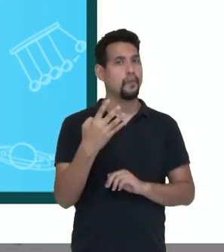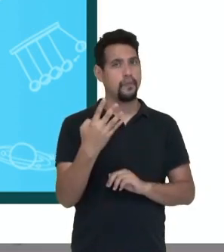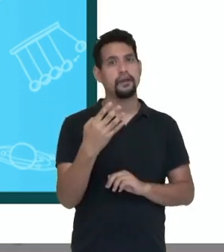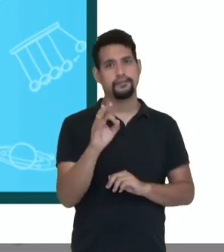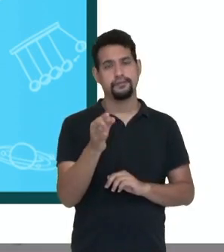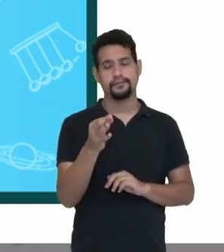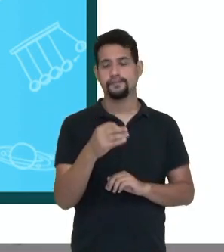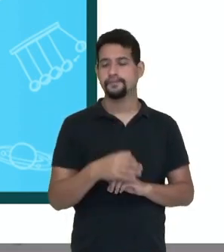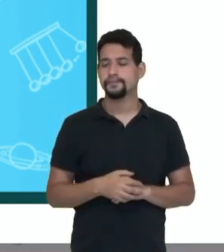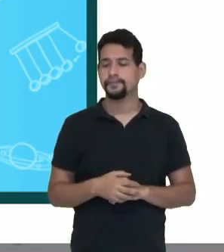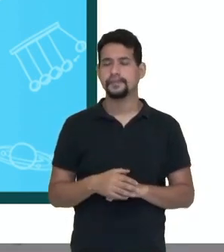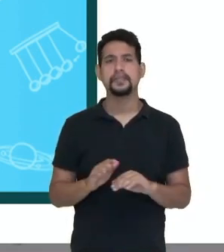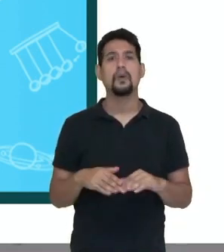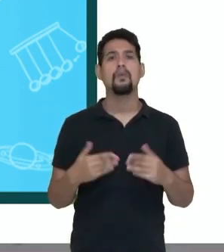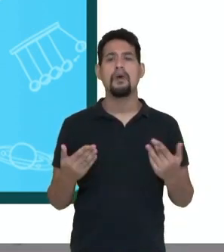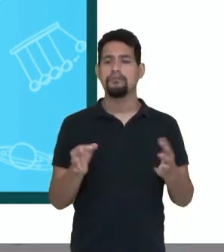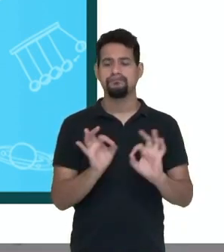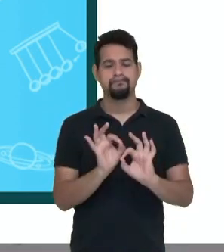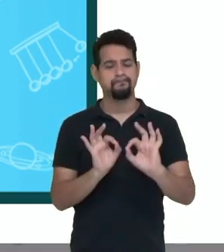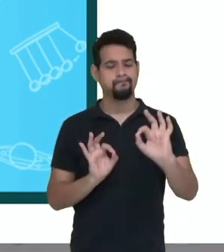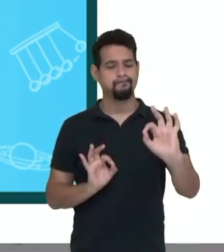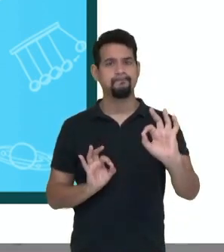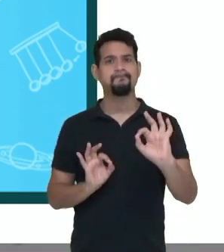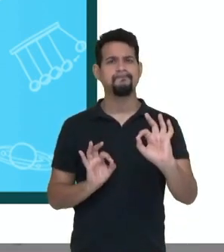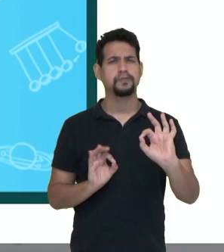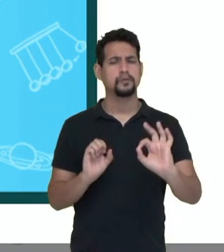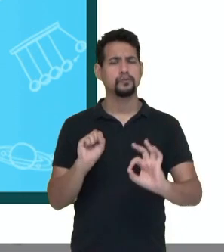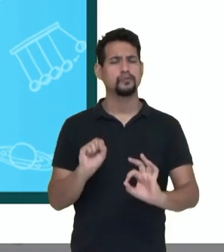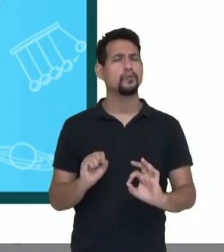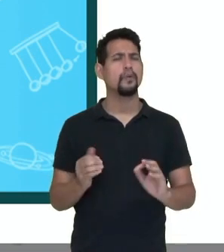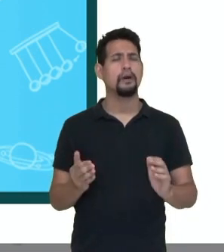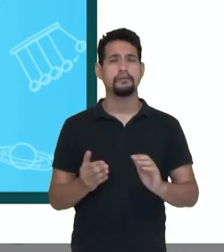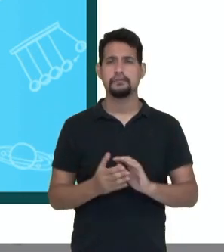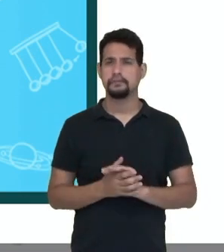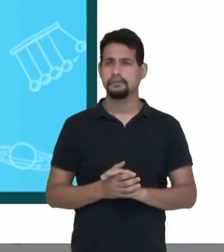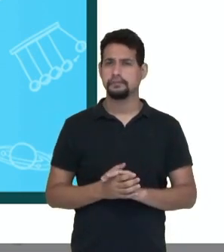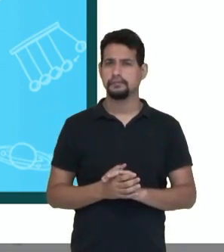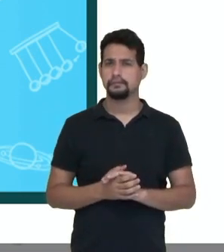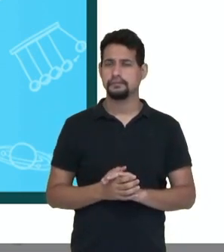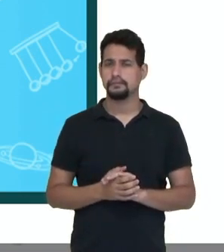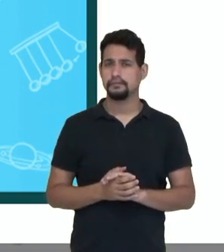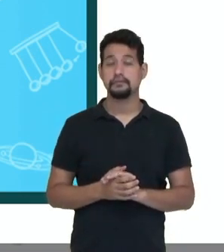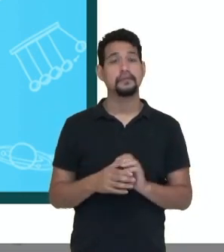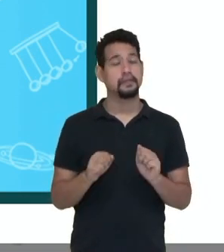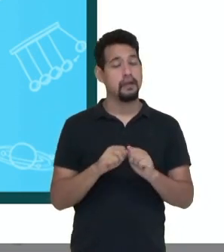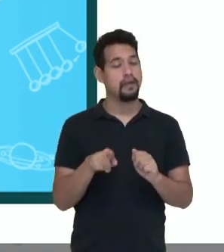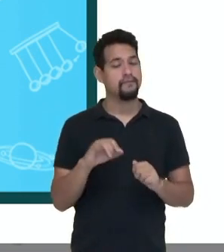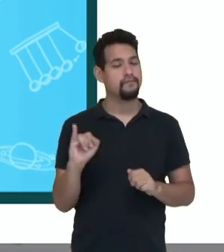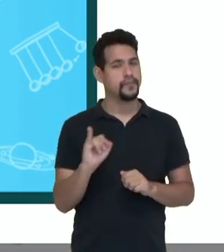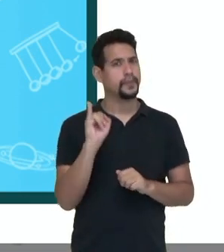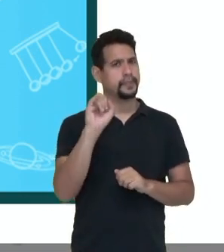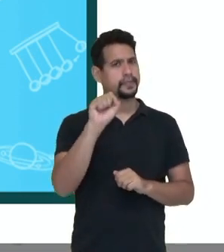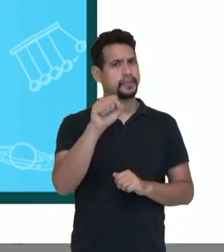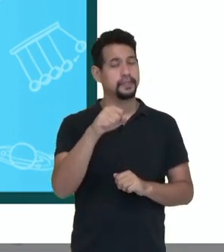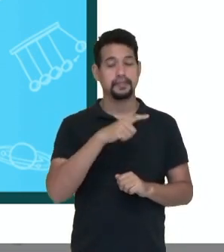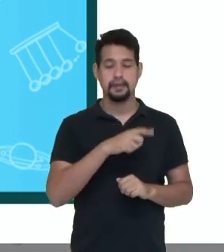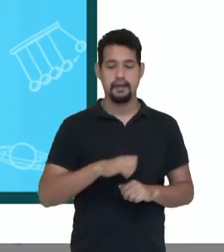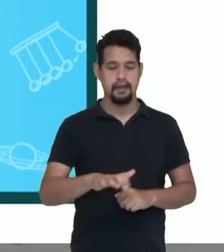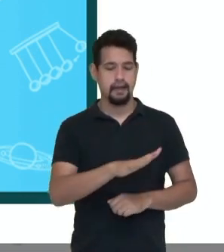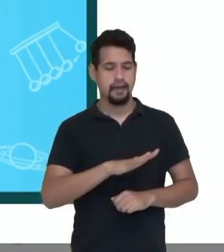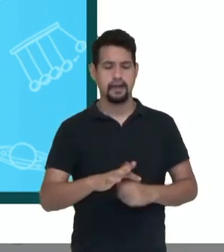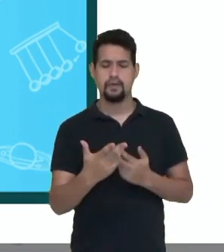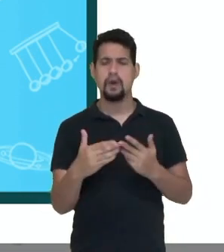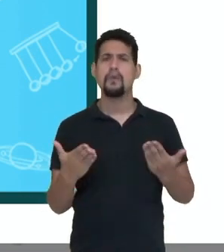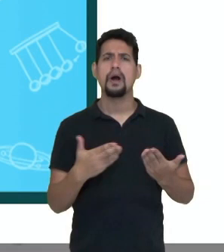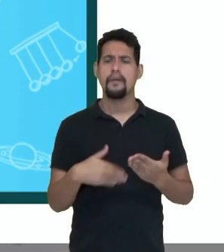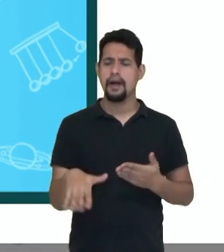né? Tá? Qual é o comprimento do campo sul? Ah, mas ó, tem uma informação bem importante, eles têm a mesma área, então qual que é a